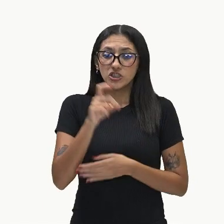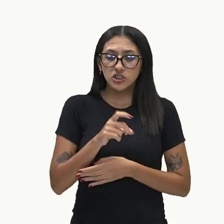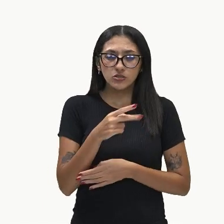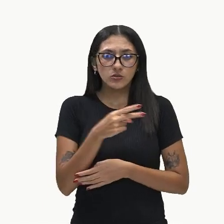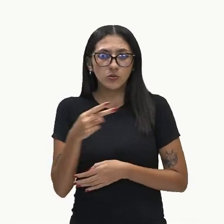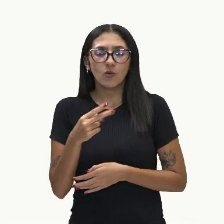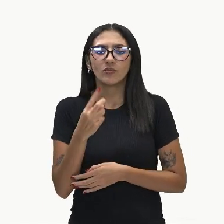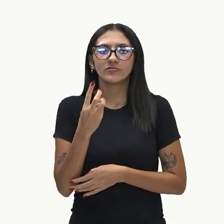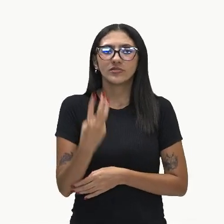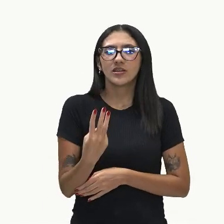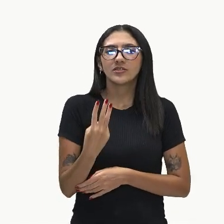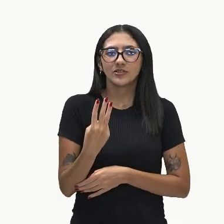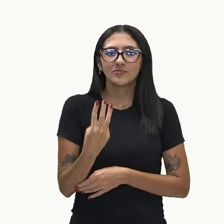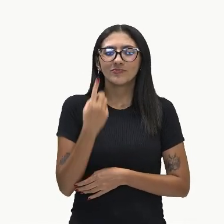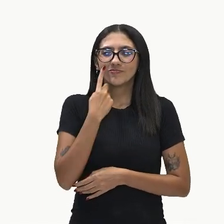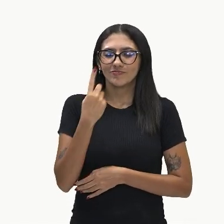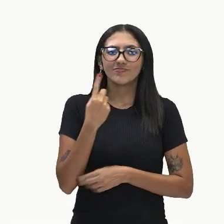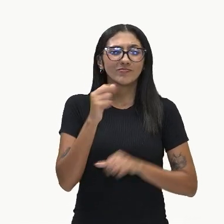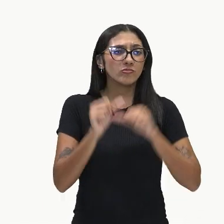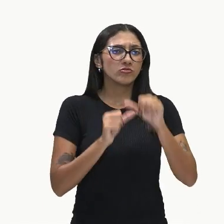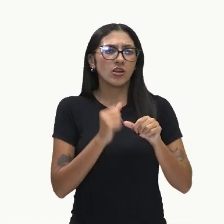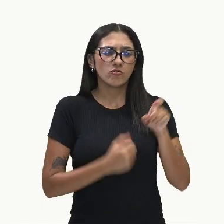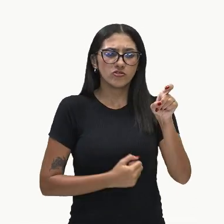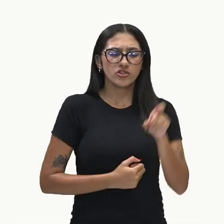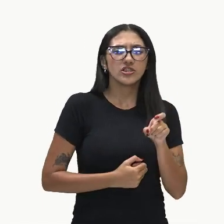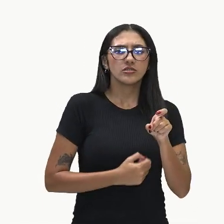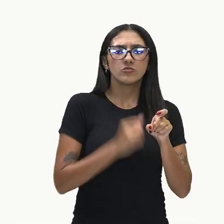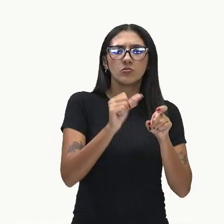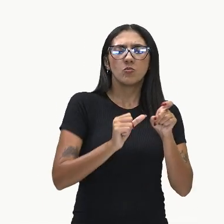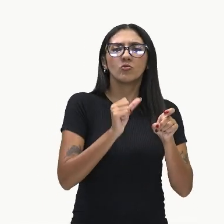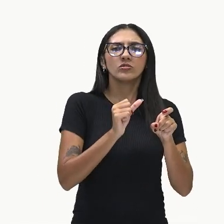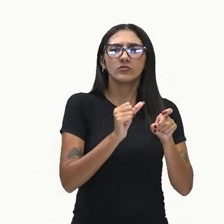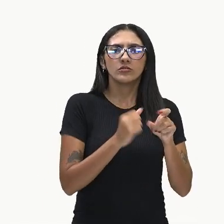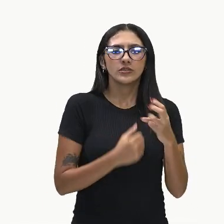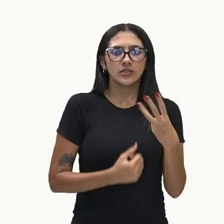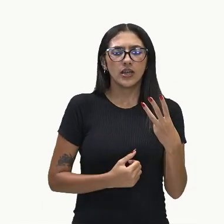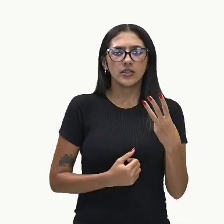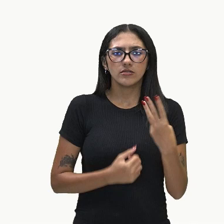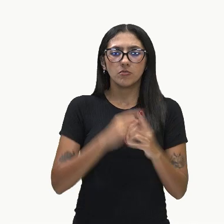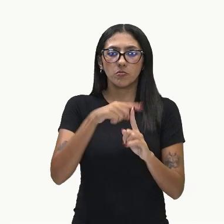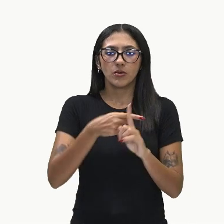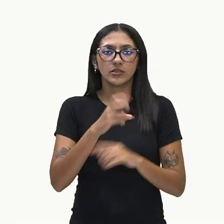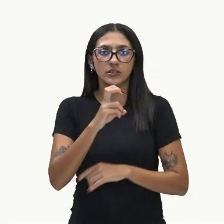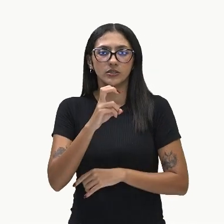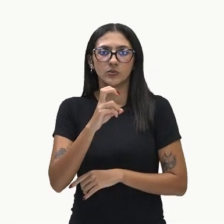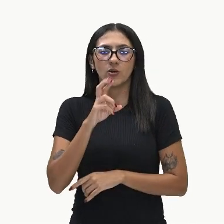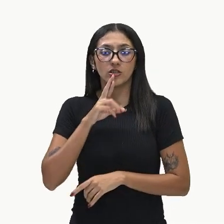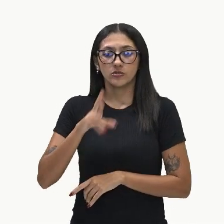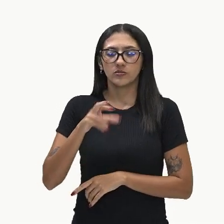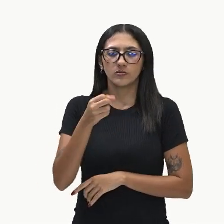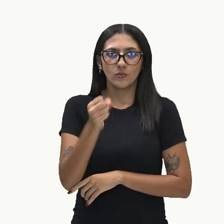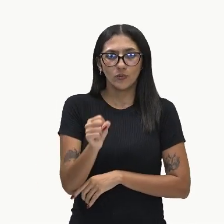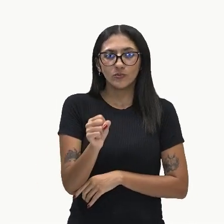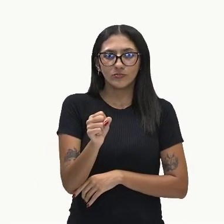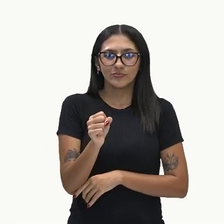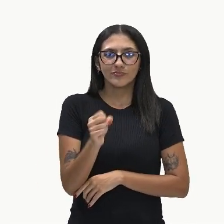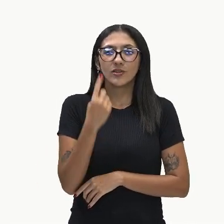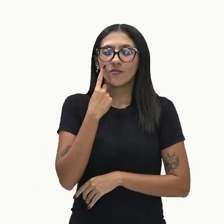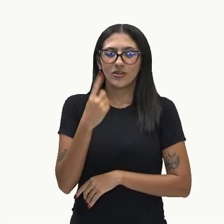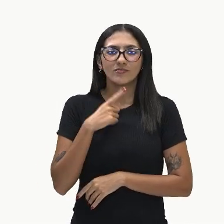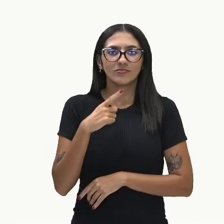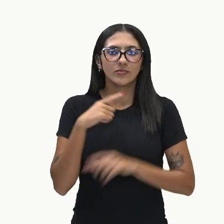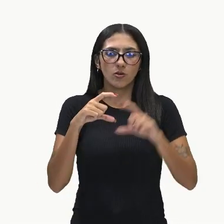Porque se aqui no lugar do x eu substituir por 3, 3 mais 5 é 8. Observe que tornou a